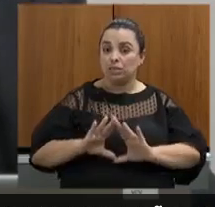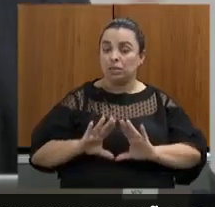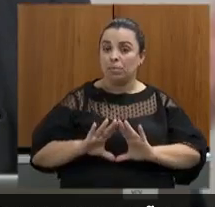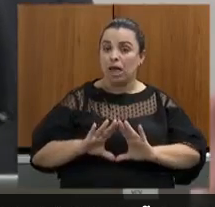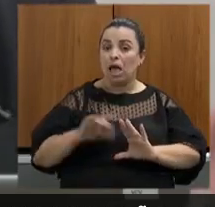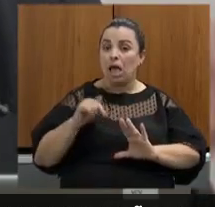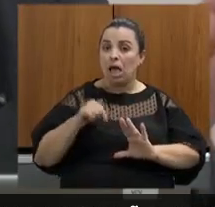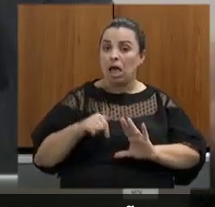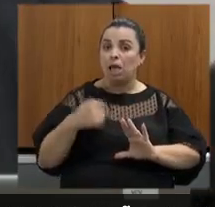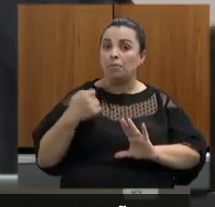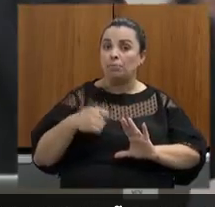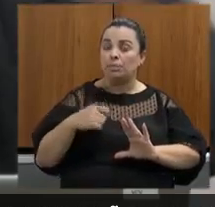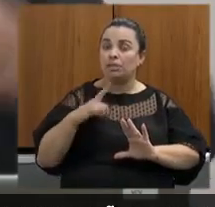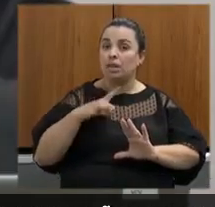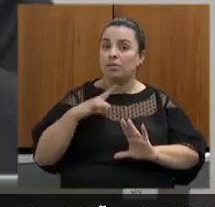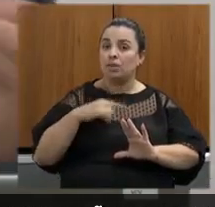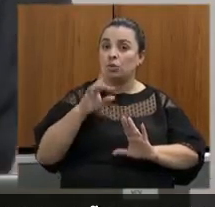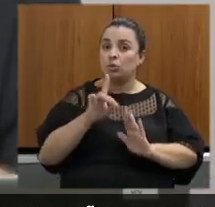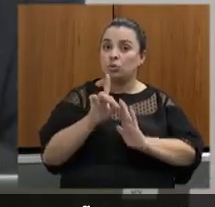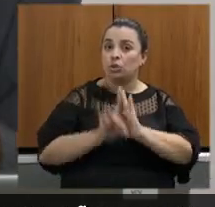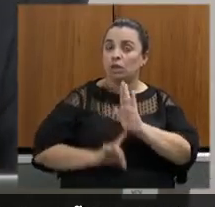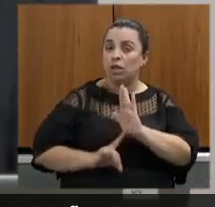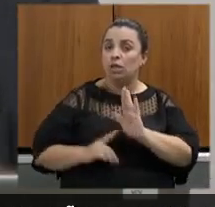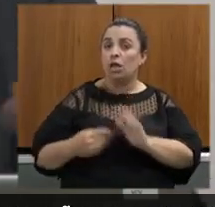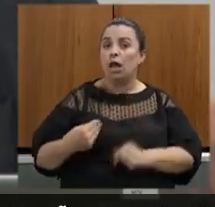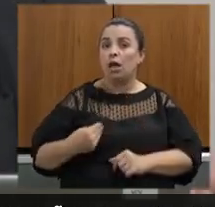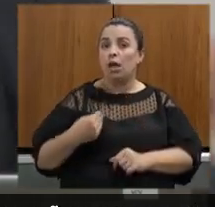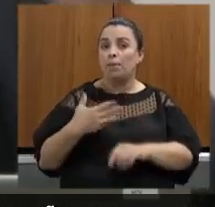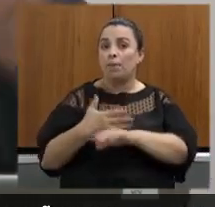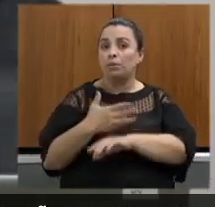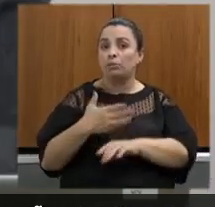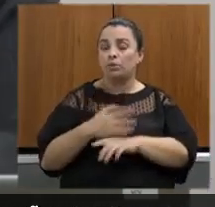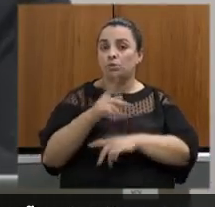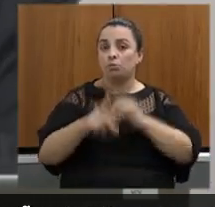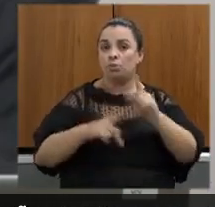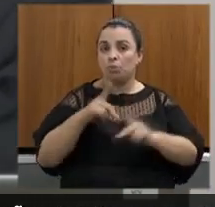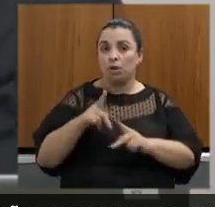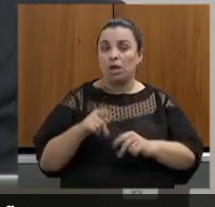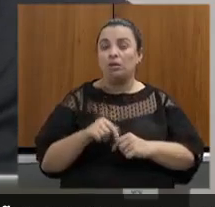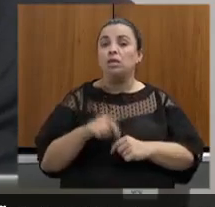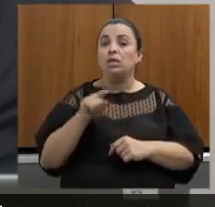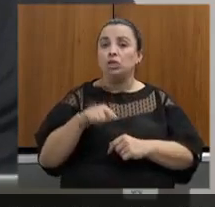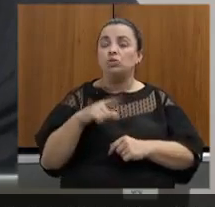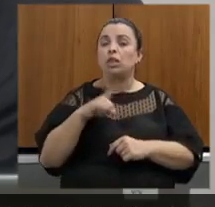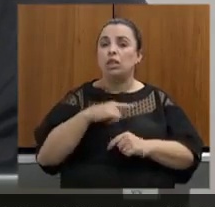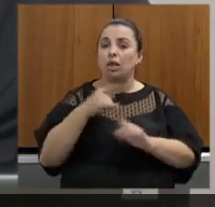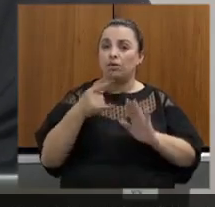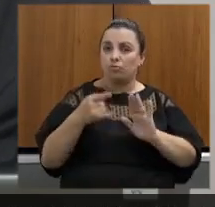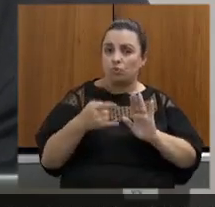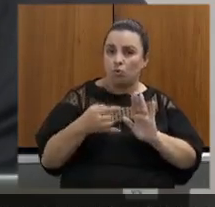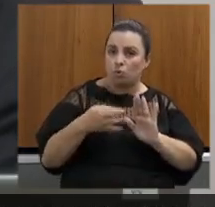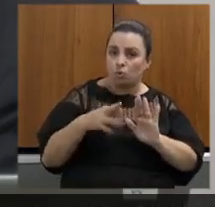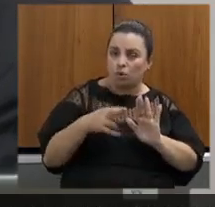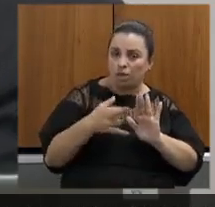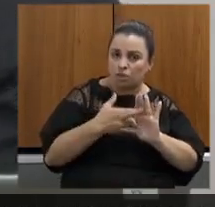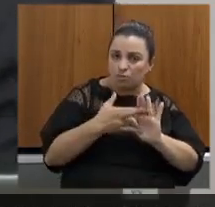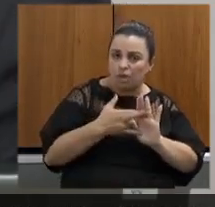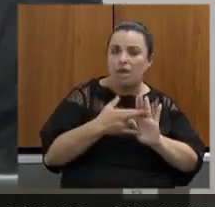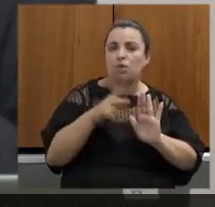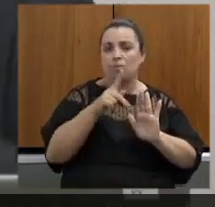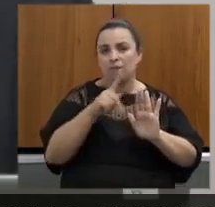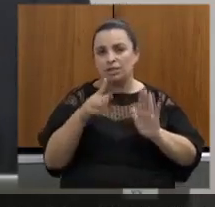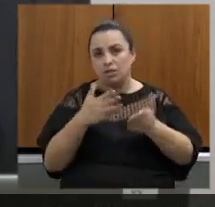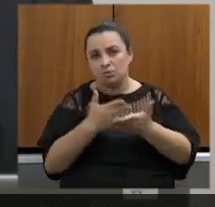Participação Popular obviamente e isso foi até bonito regimentalmente depois referendado pelo presidente atribuída a